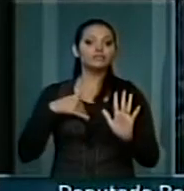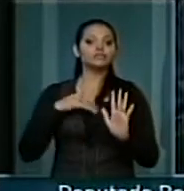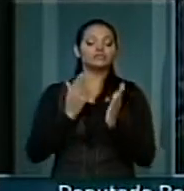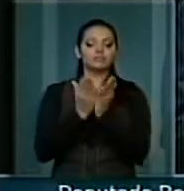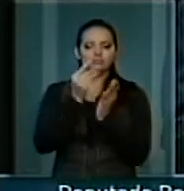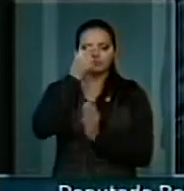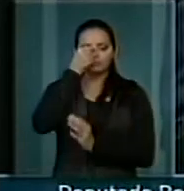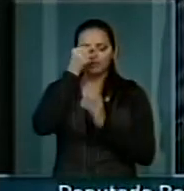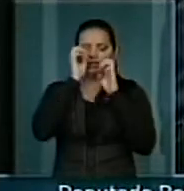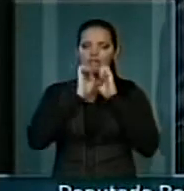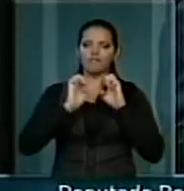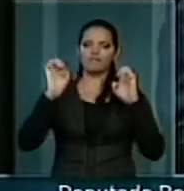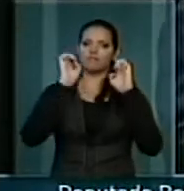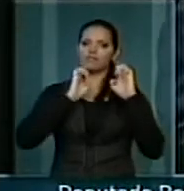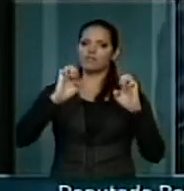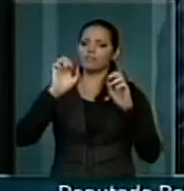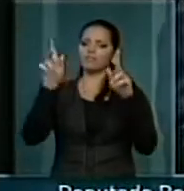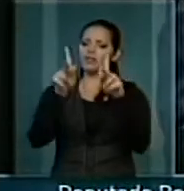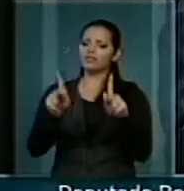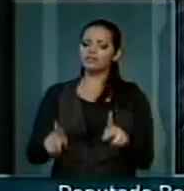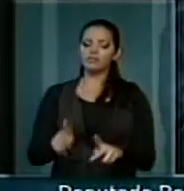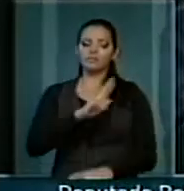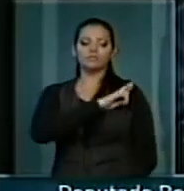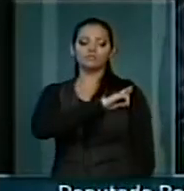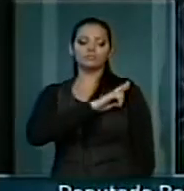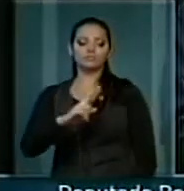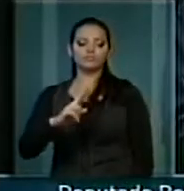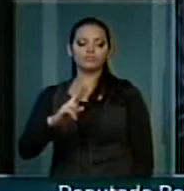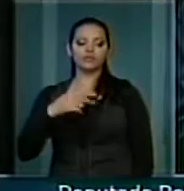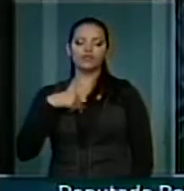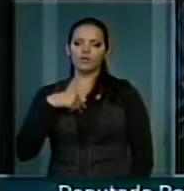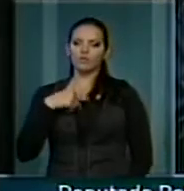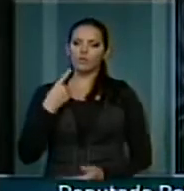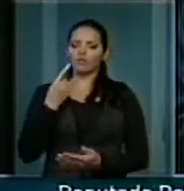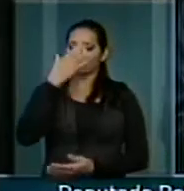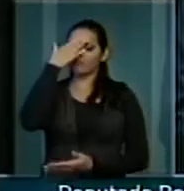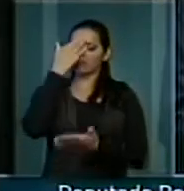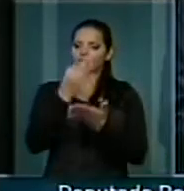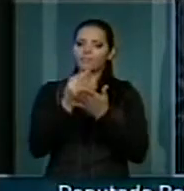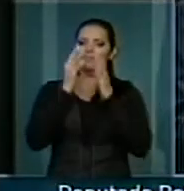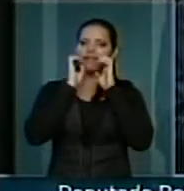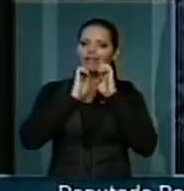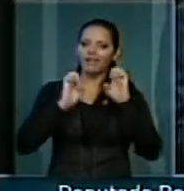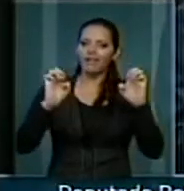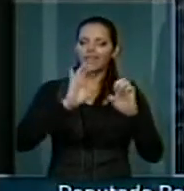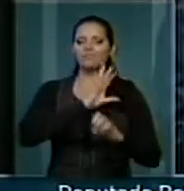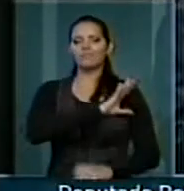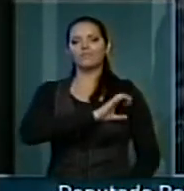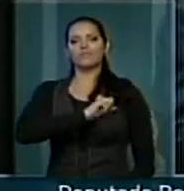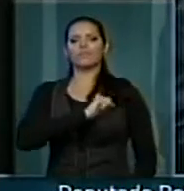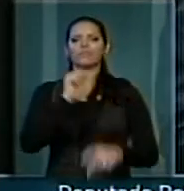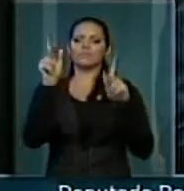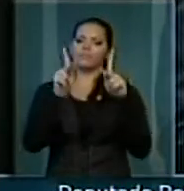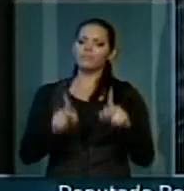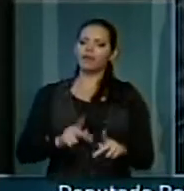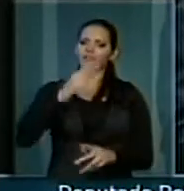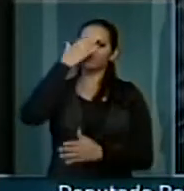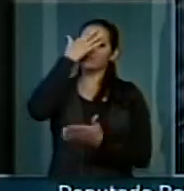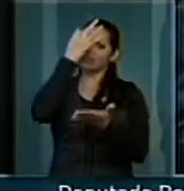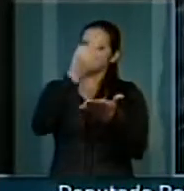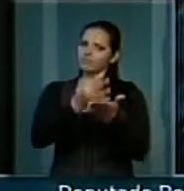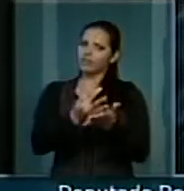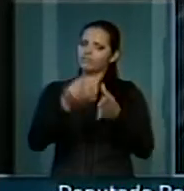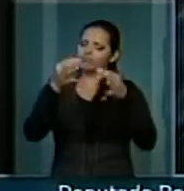pacífica e de ordem religiosa, comprometidos com uma mensagem que pregava o amor, a paz, a fé, a